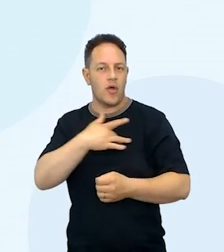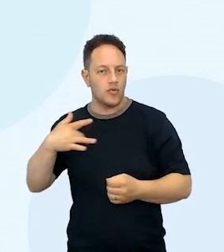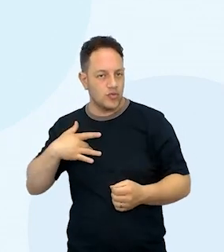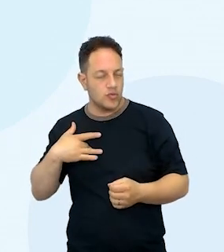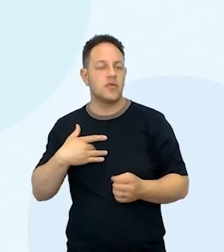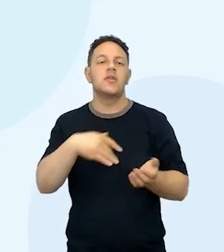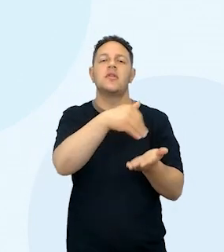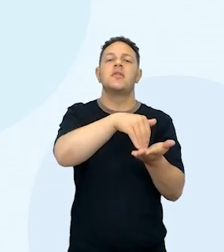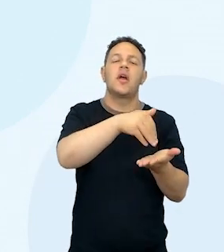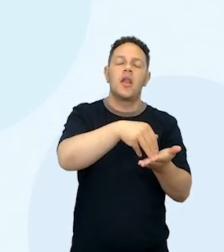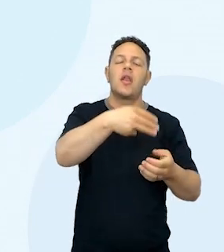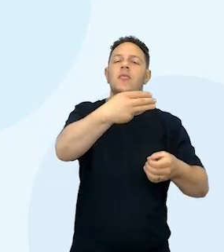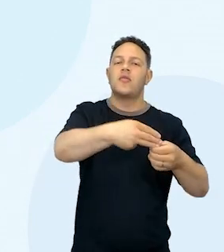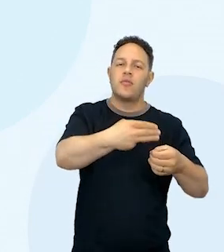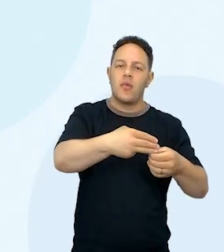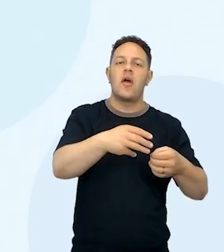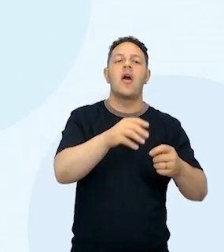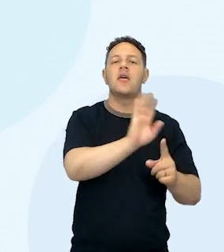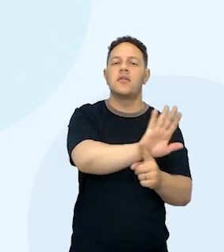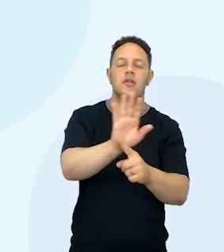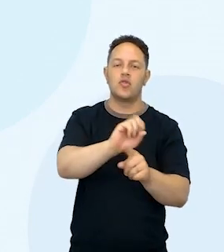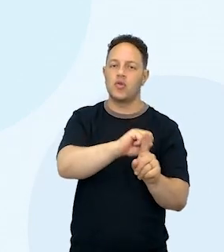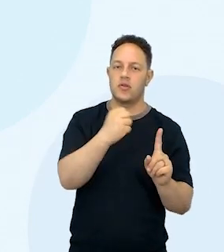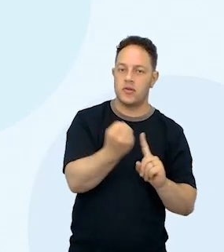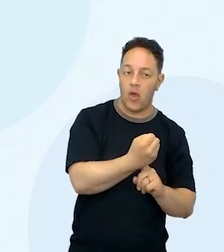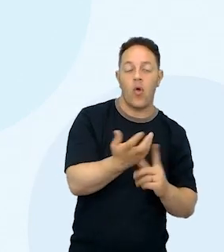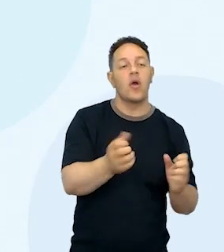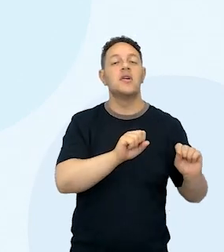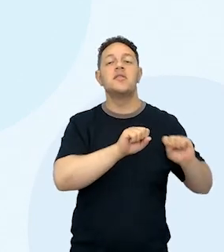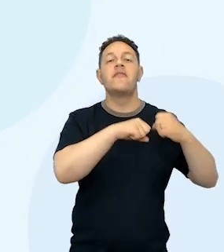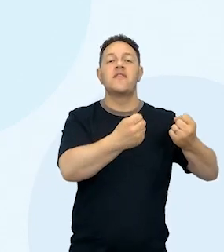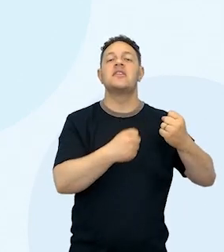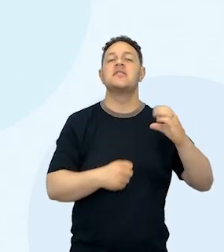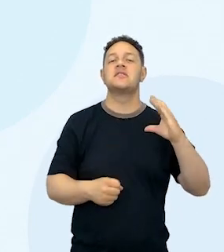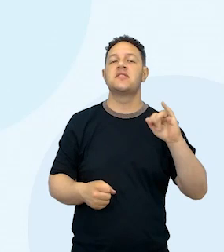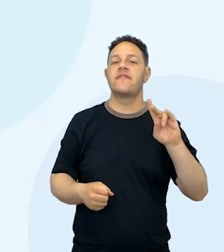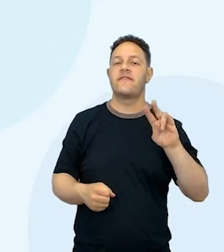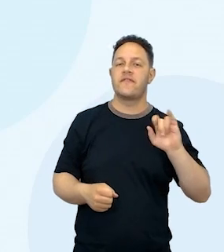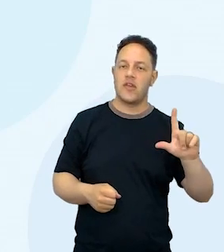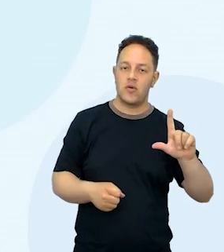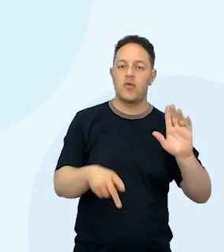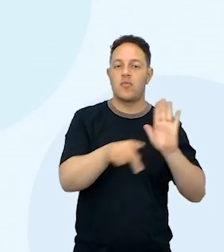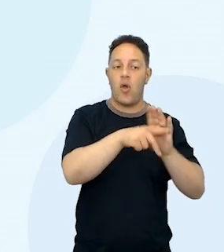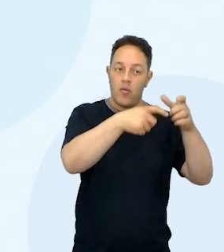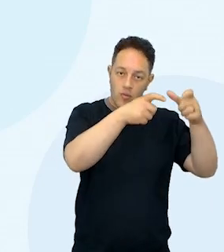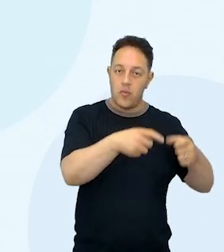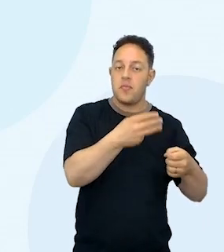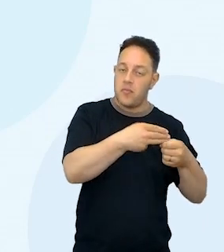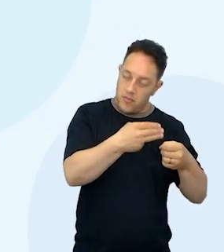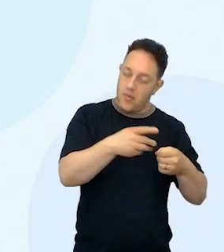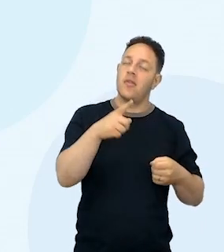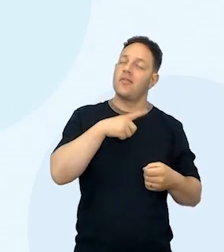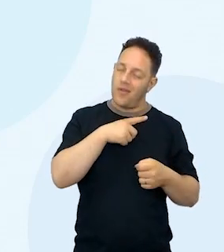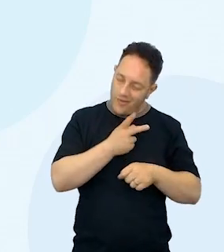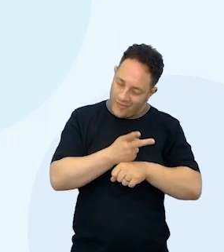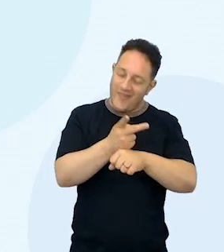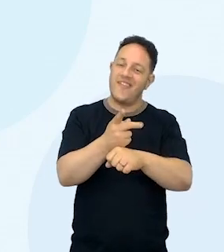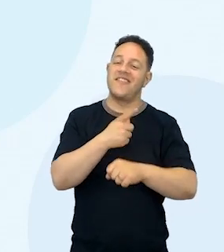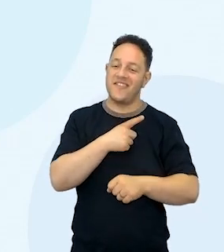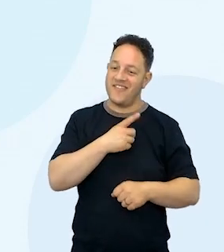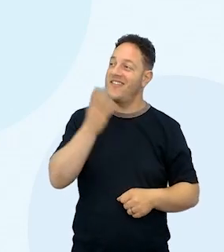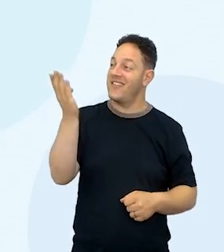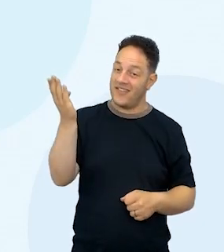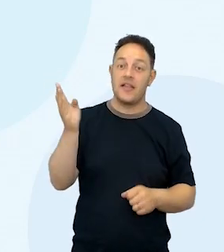de Assistência Social, a própria Defesa Civil Municipal. Há muitas coisas, muitos dados interessantes. E é óbvio, também